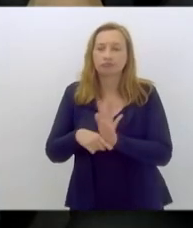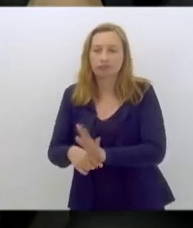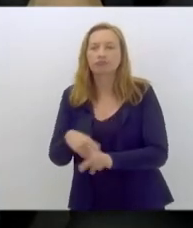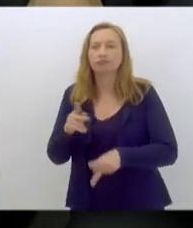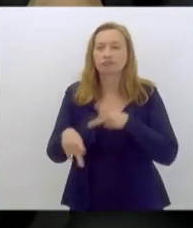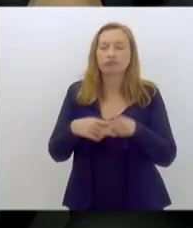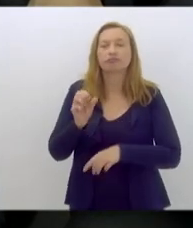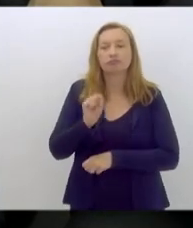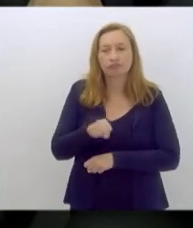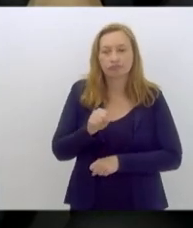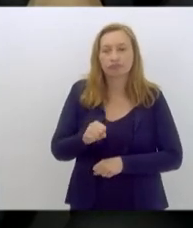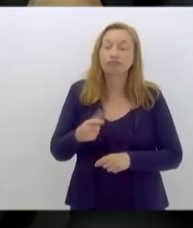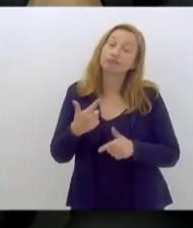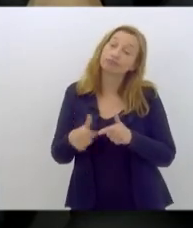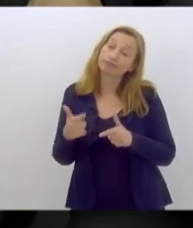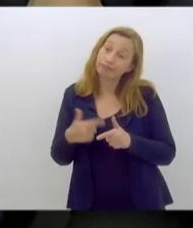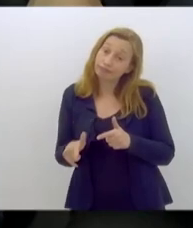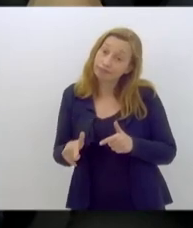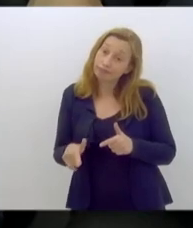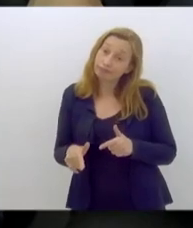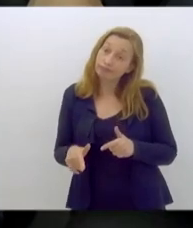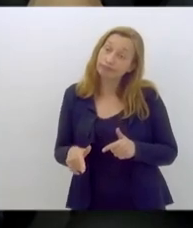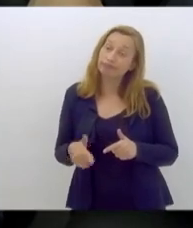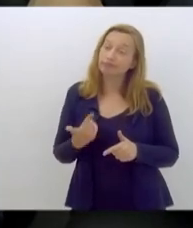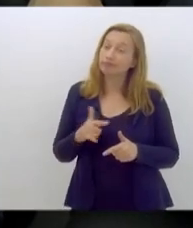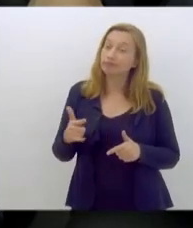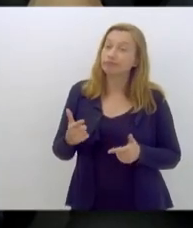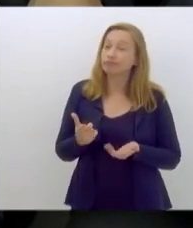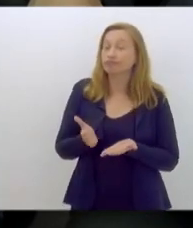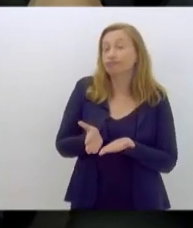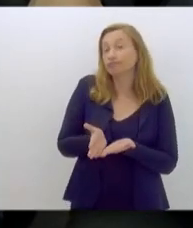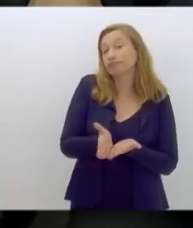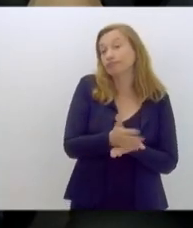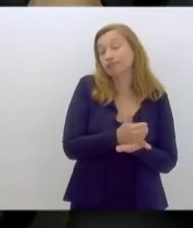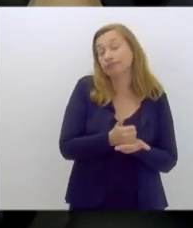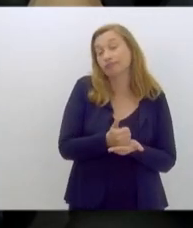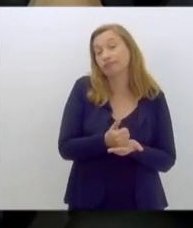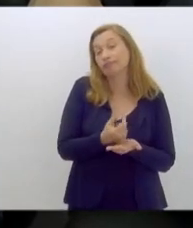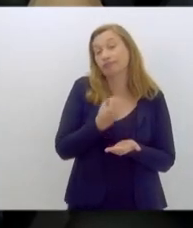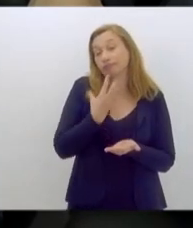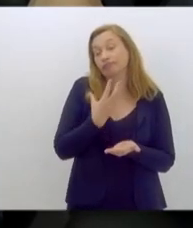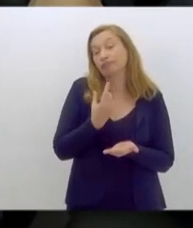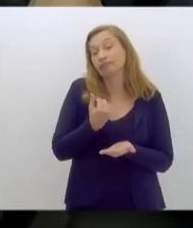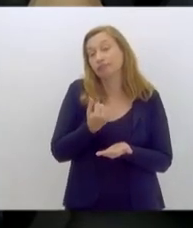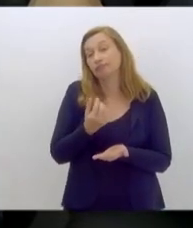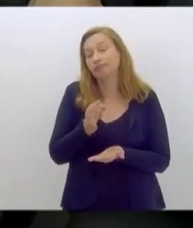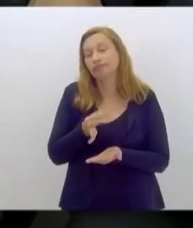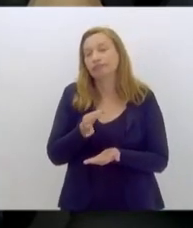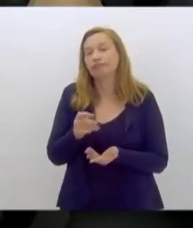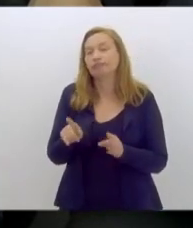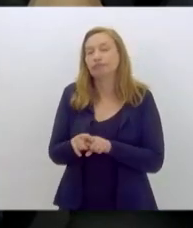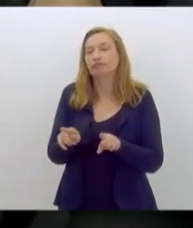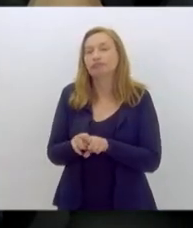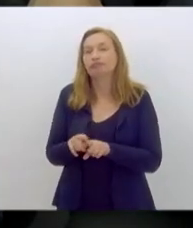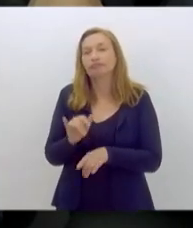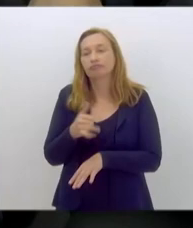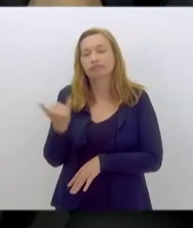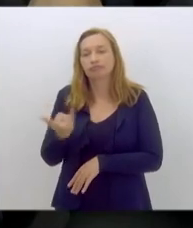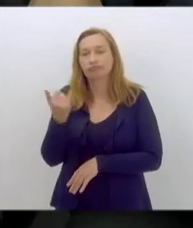Gostariamos O problema é que a gente não teve receita também suficiente um dado importante também